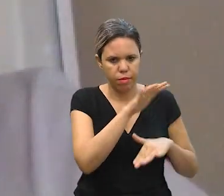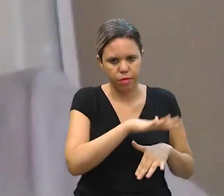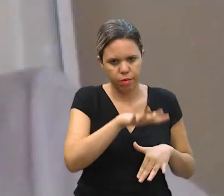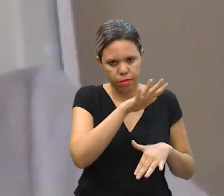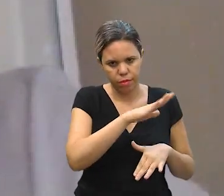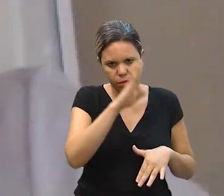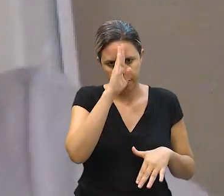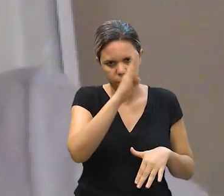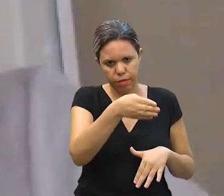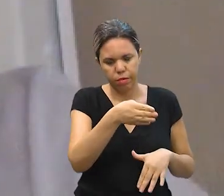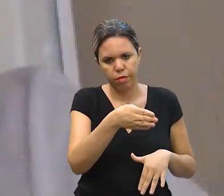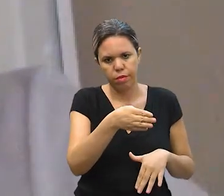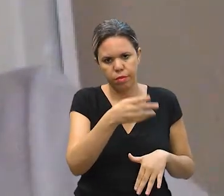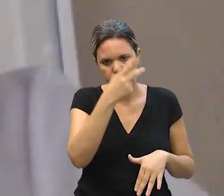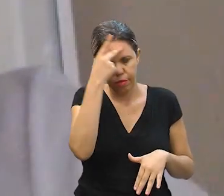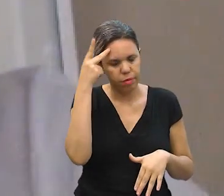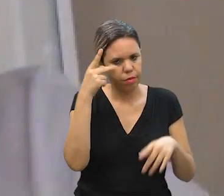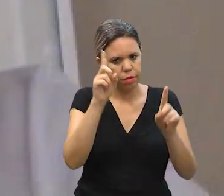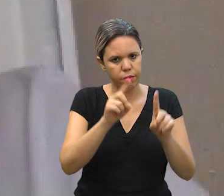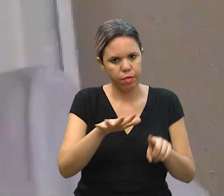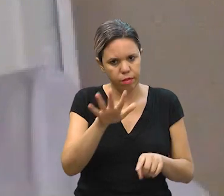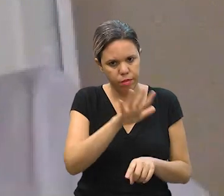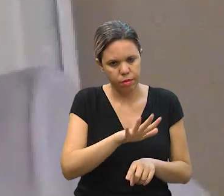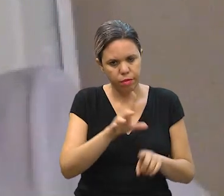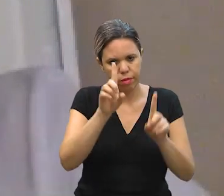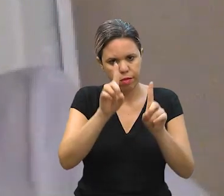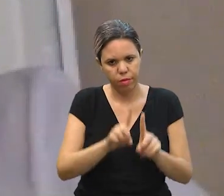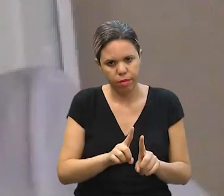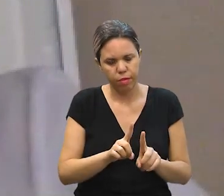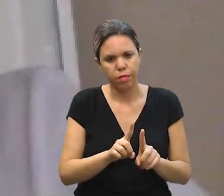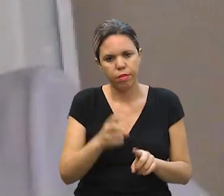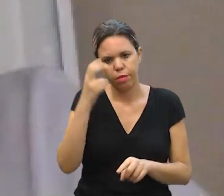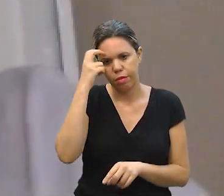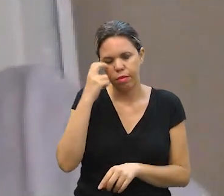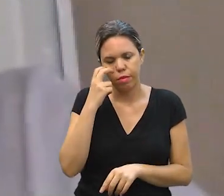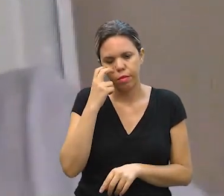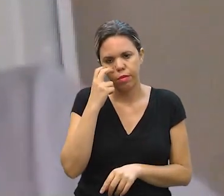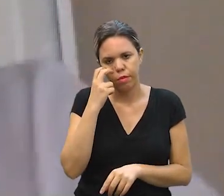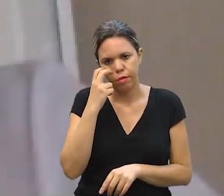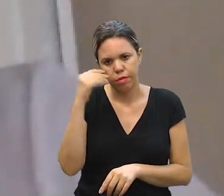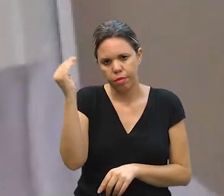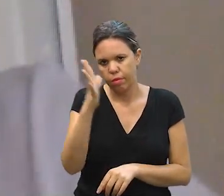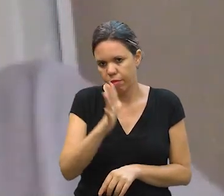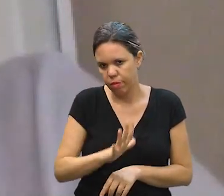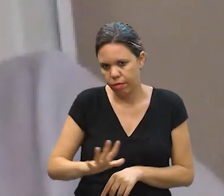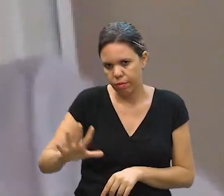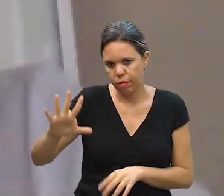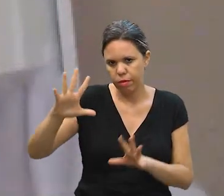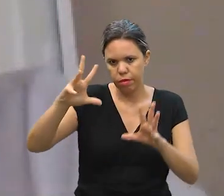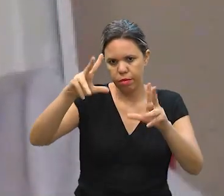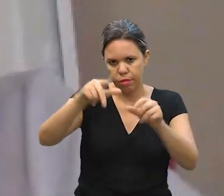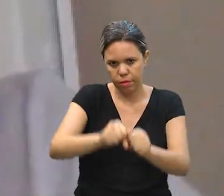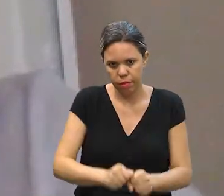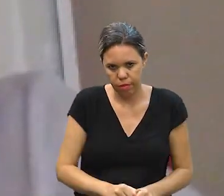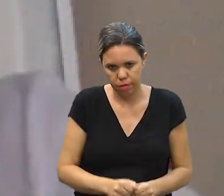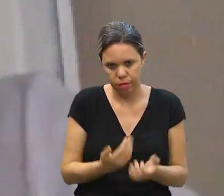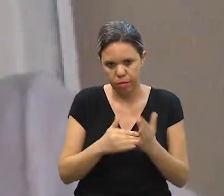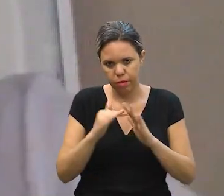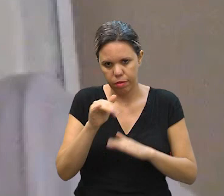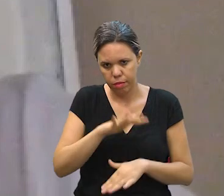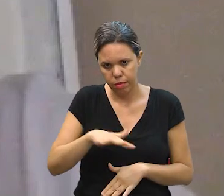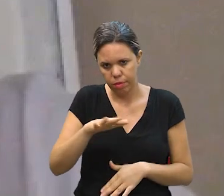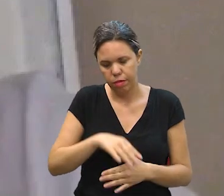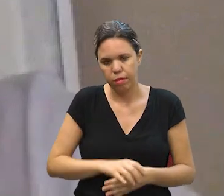escolas, principalmente para pessoas com deficiência e deficiência intelectual, no Brasil inteiro.